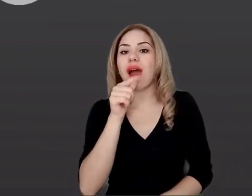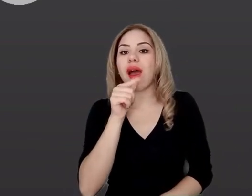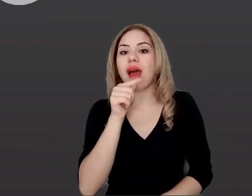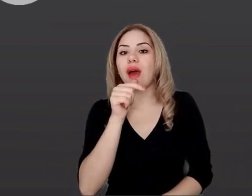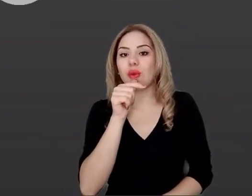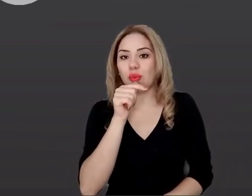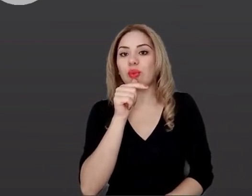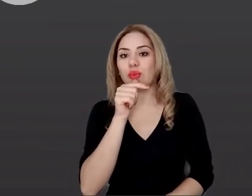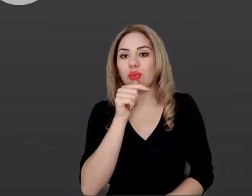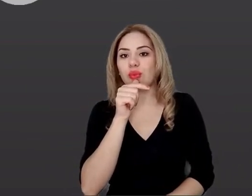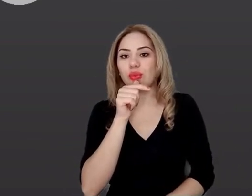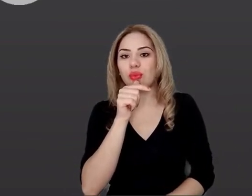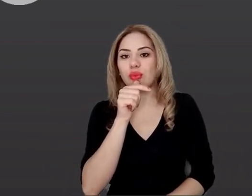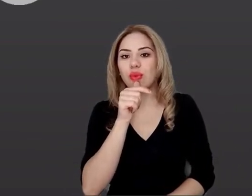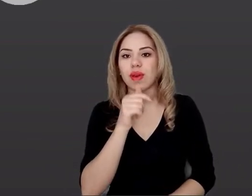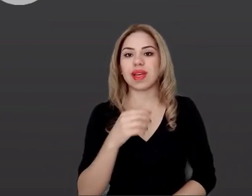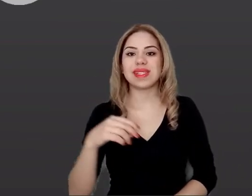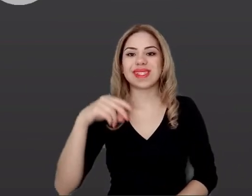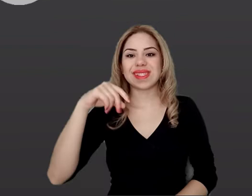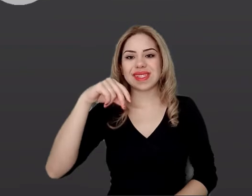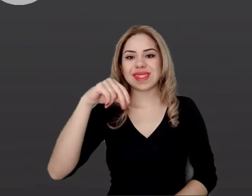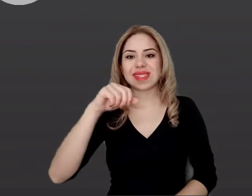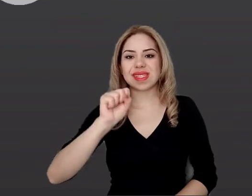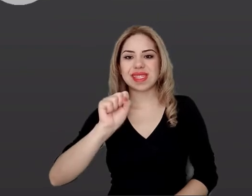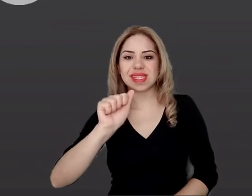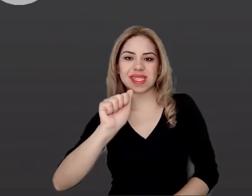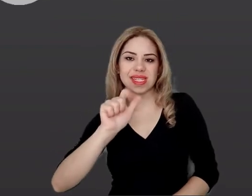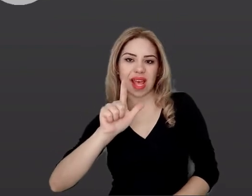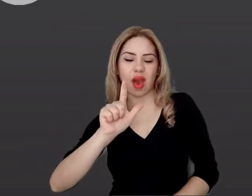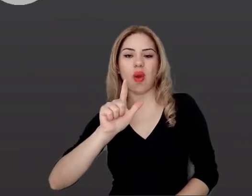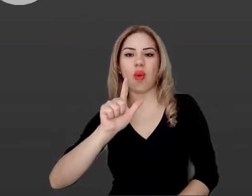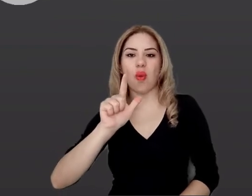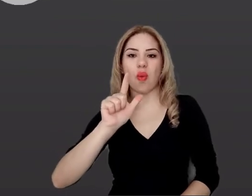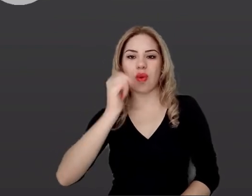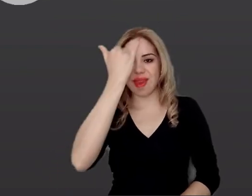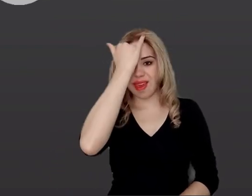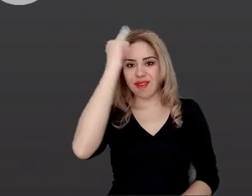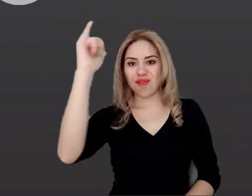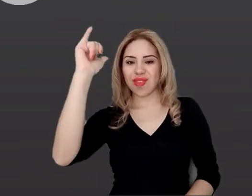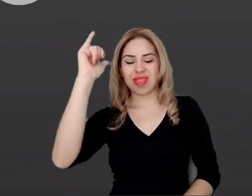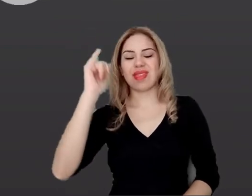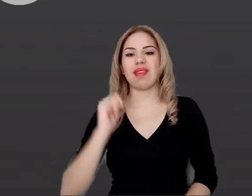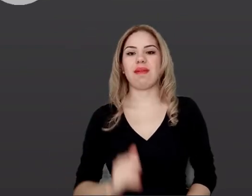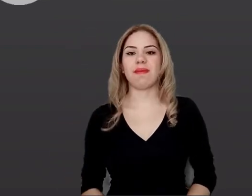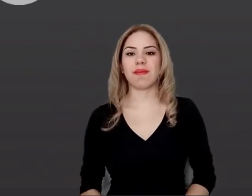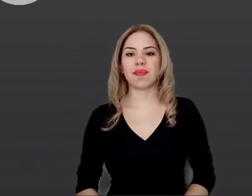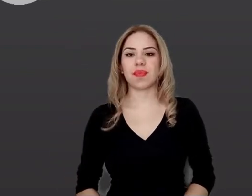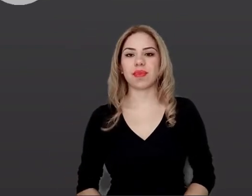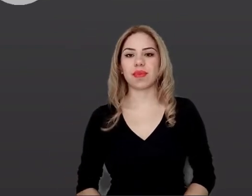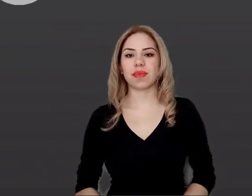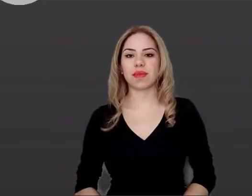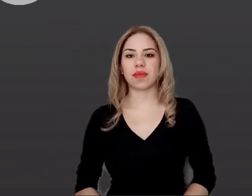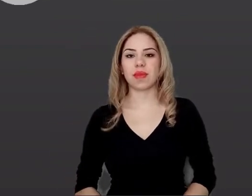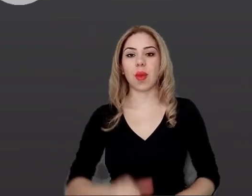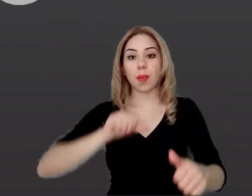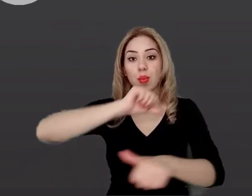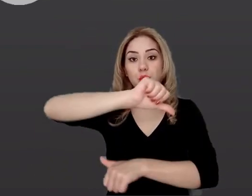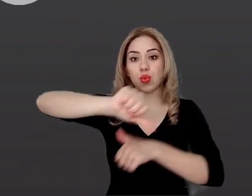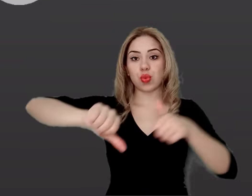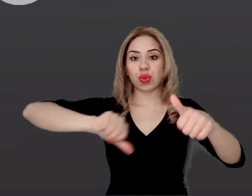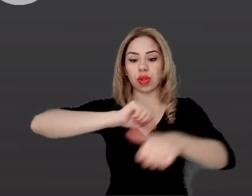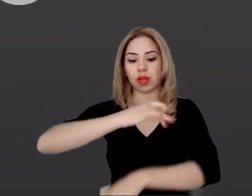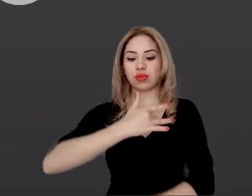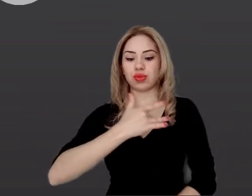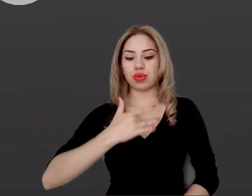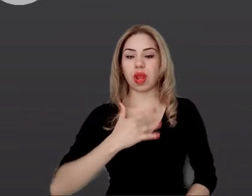a diminuição da ingestão de sal, que são fatores fundamentais aí para as causas hipertensivas. A dieta, a mudança no